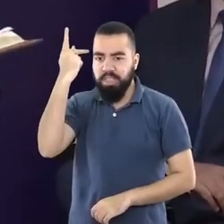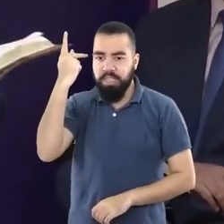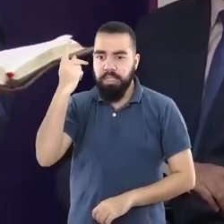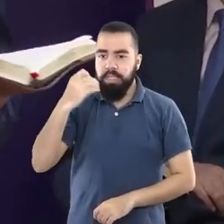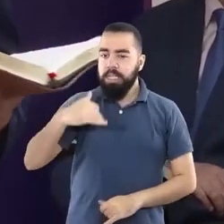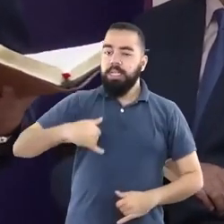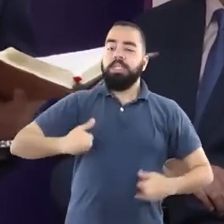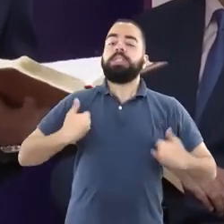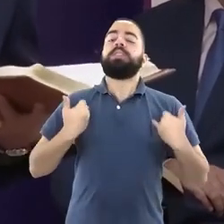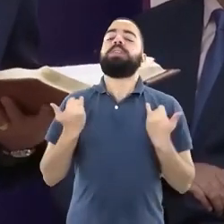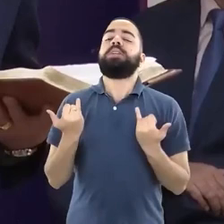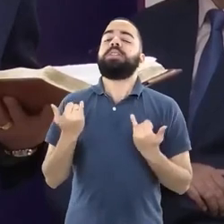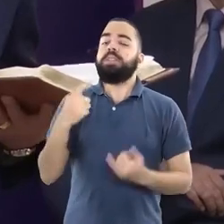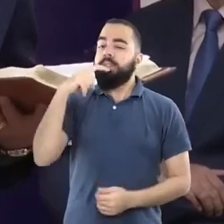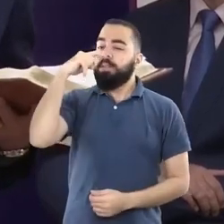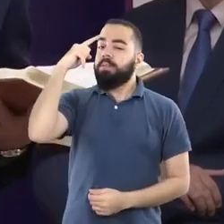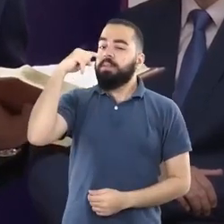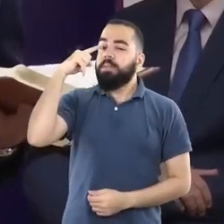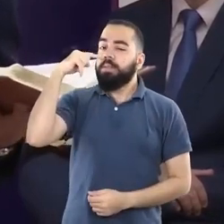Só restolho xoxo